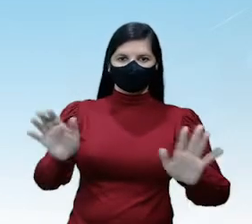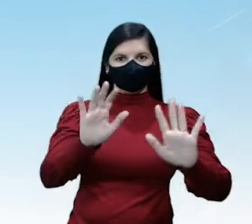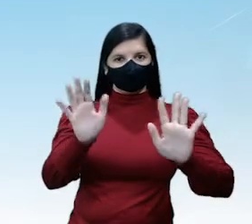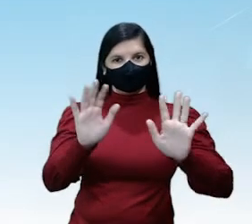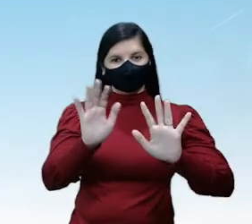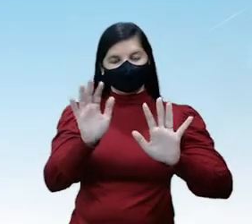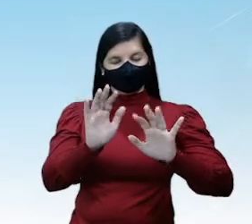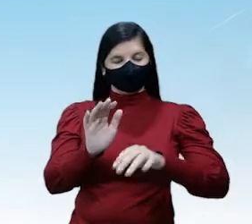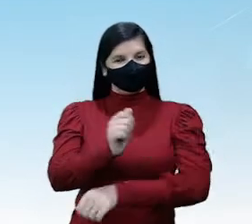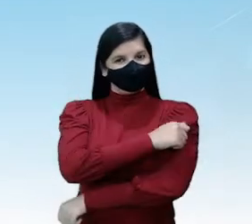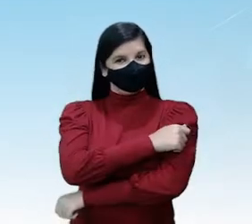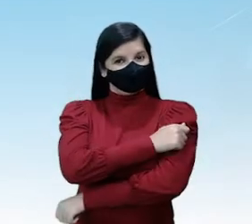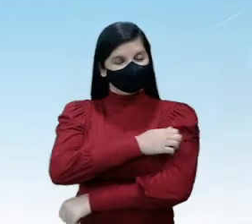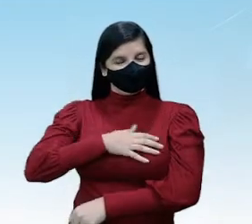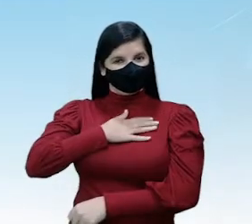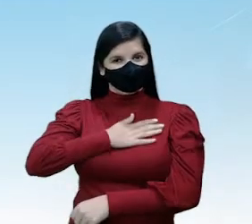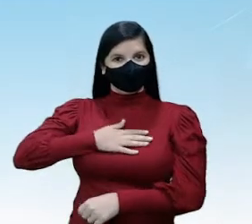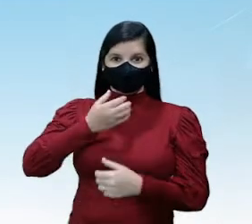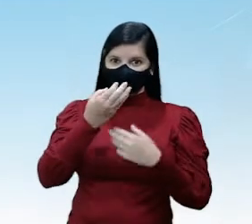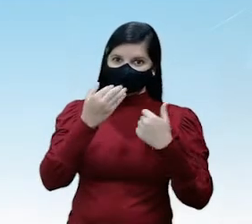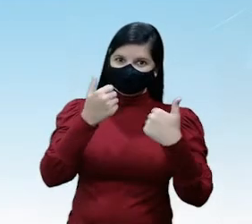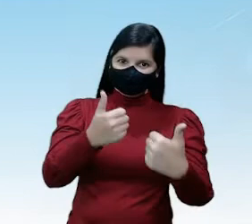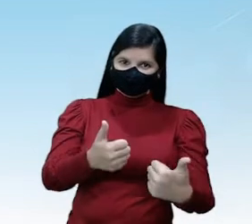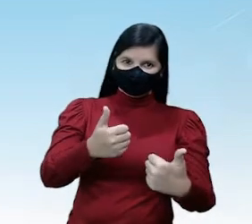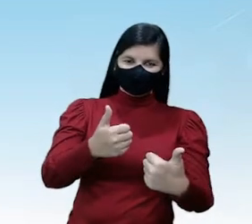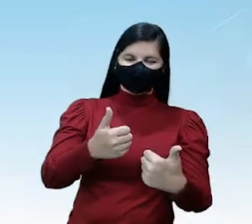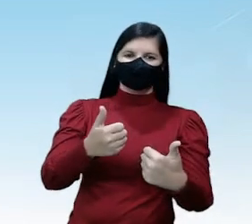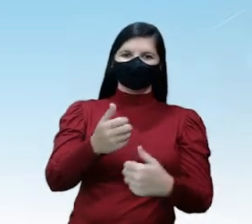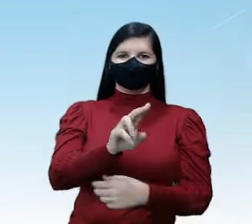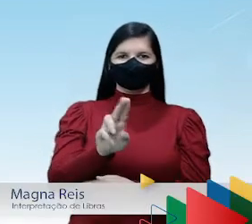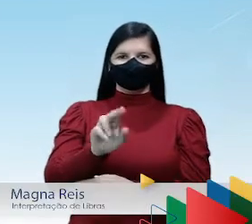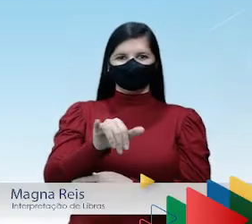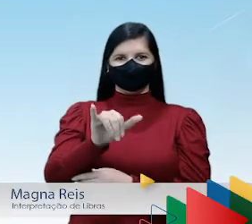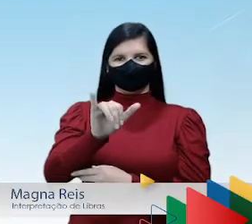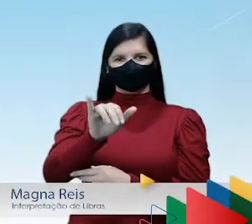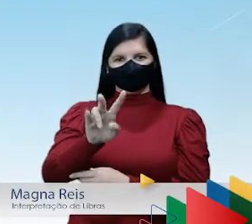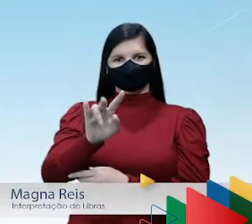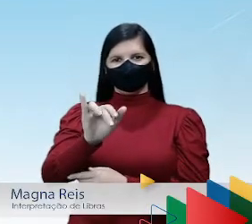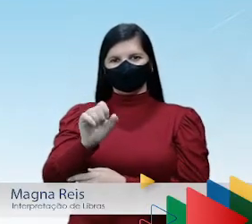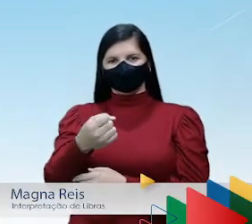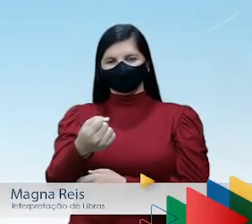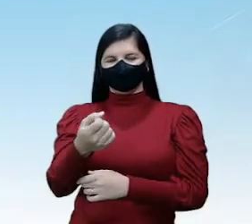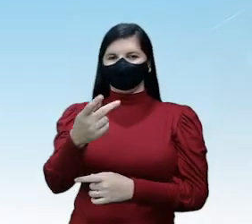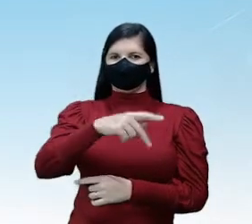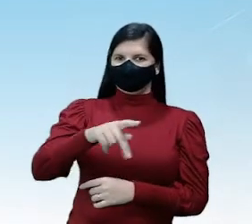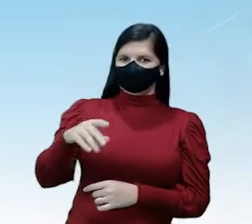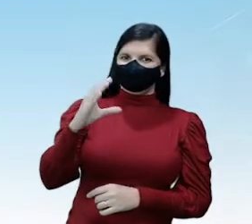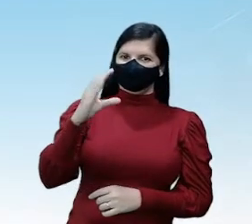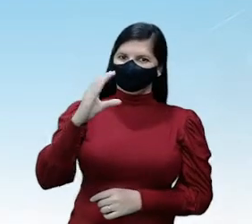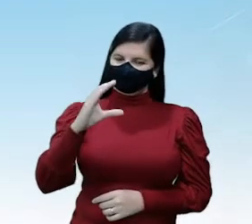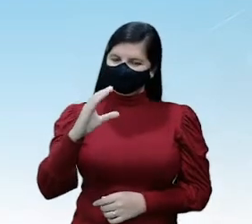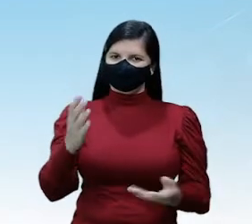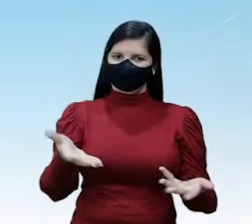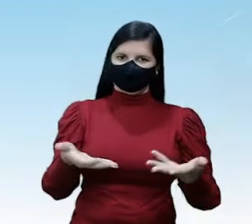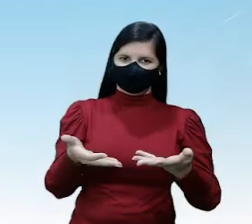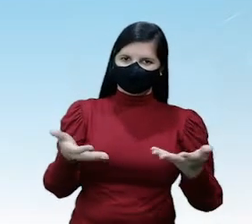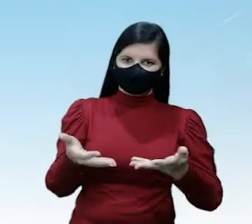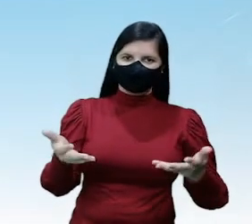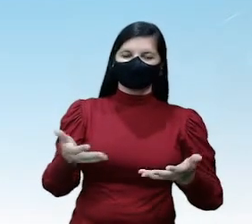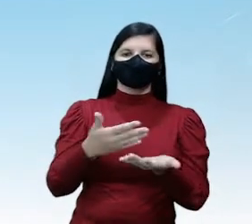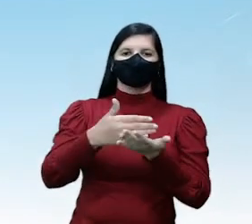Olá, meus queridos alunos, tudo bem com vocês? Meu nome é Ibis Fernando, eu sou professor de ciências e hoje nós